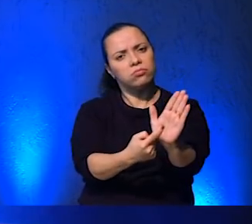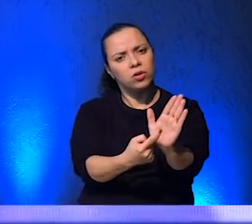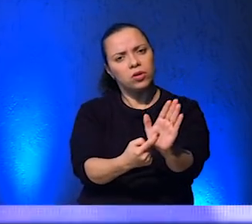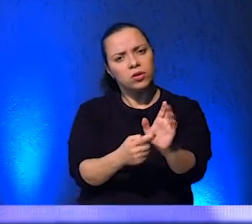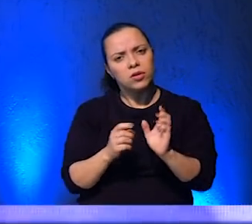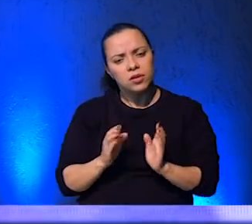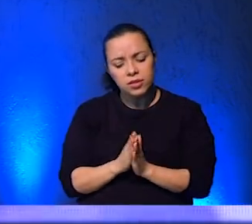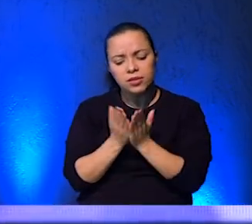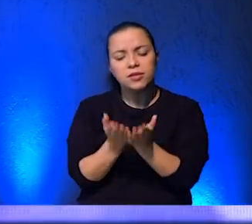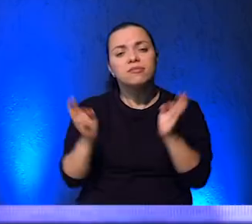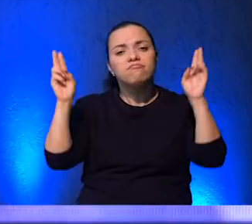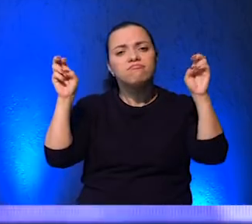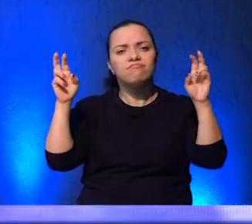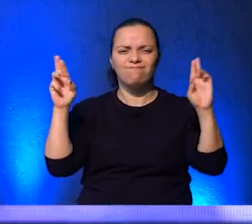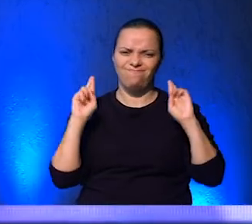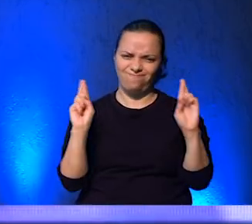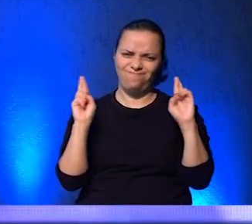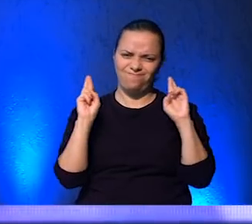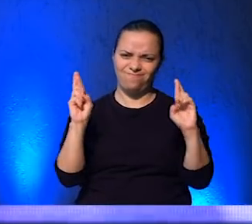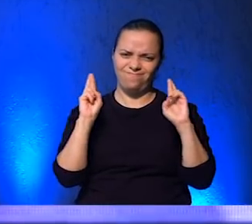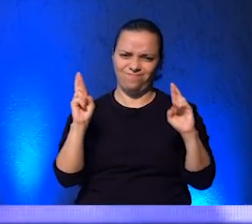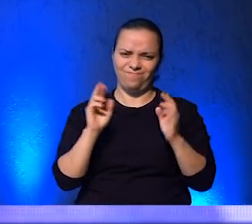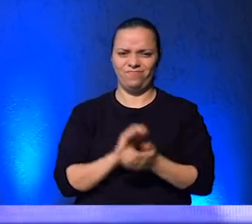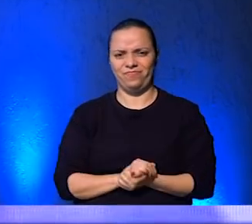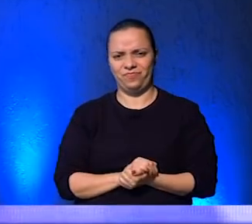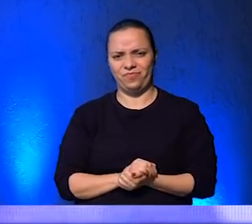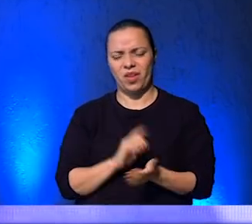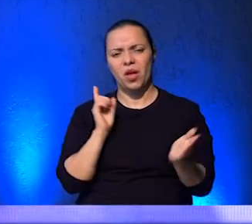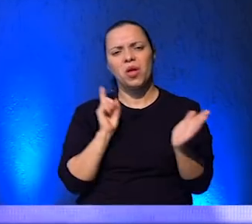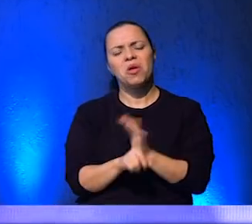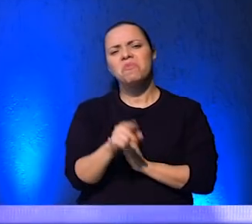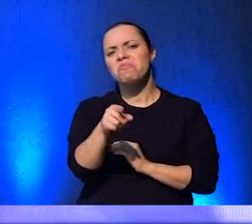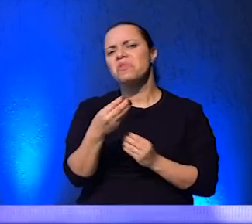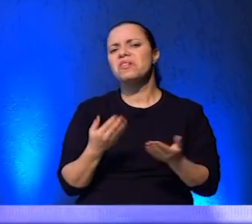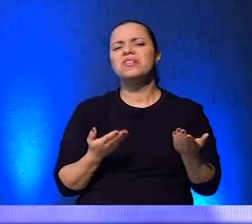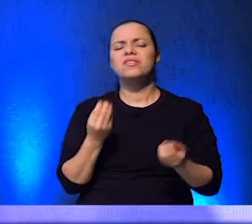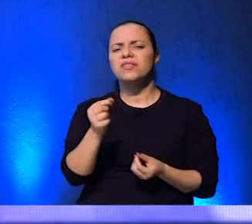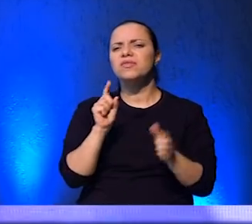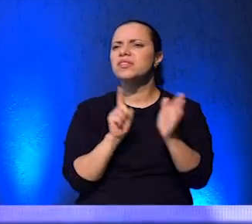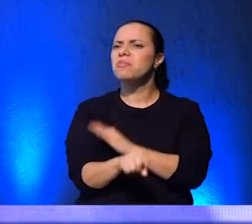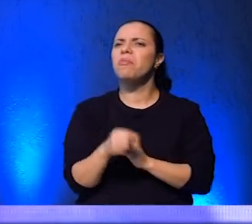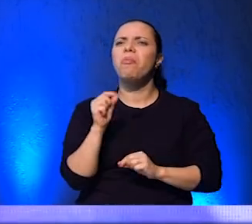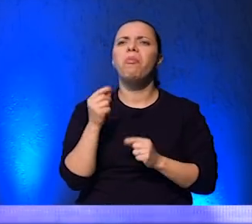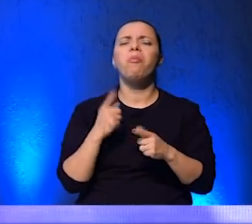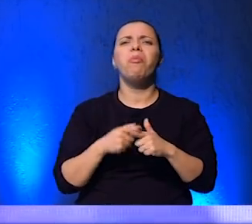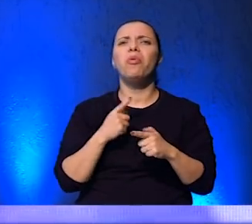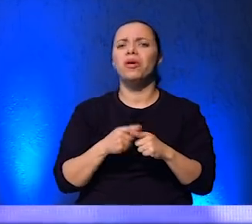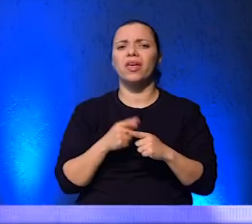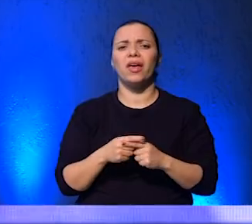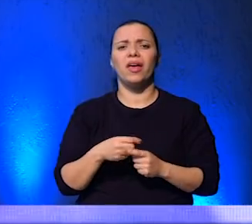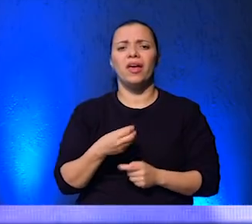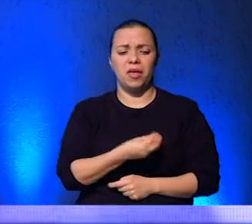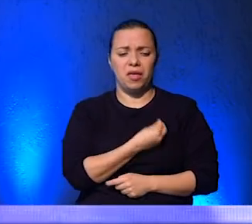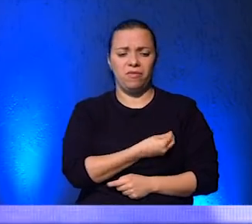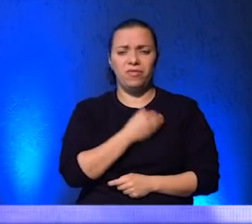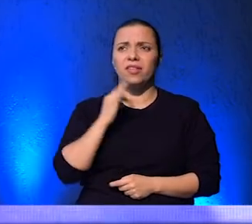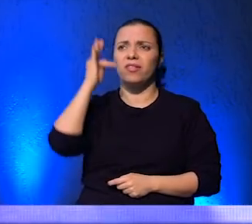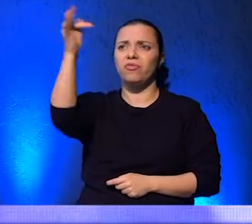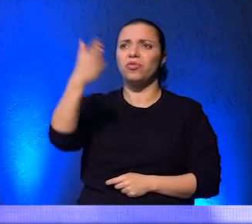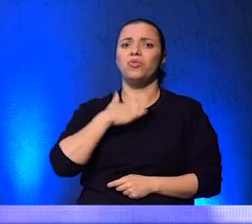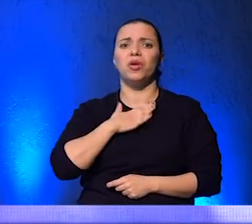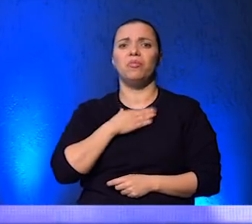e você tá dizendo meu deus que que será da minha vida o que será do mundo que ser a gente escute